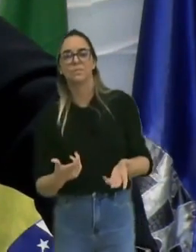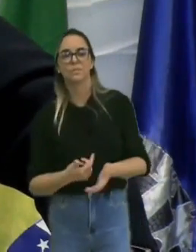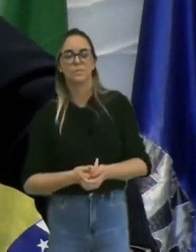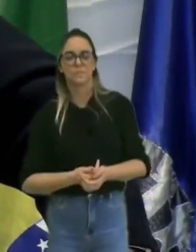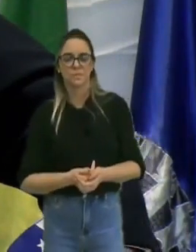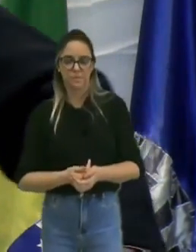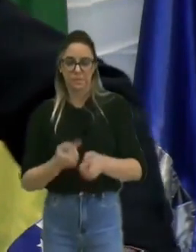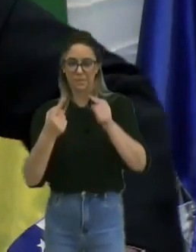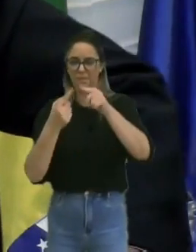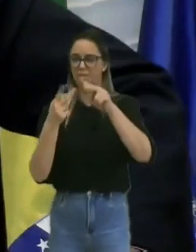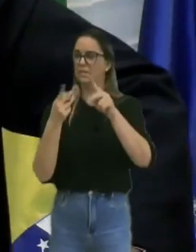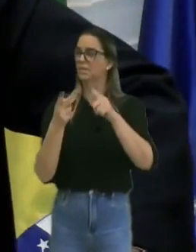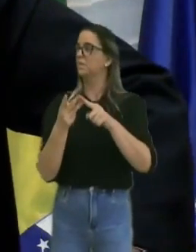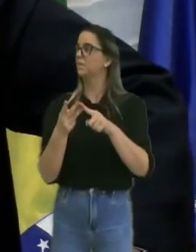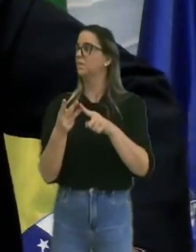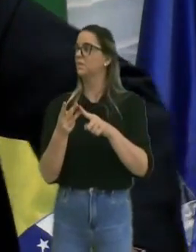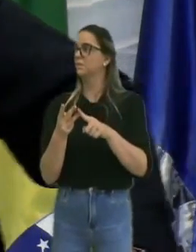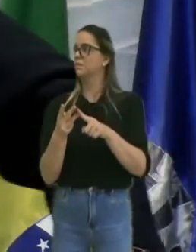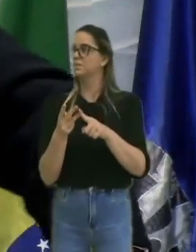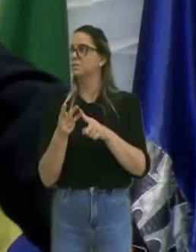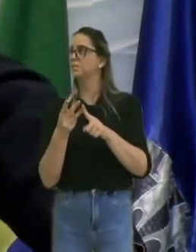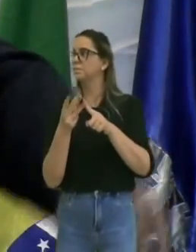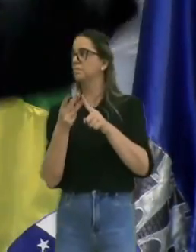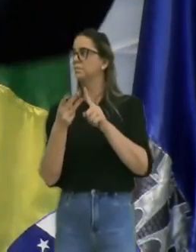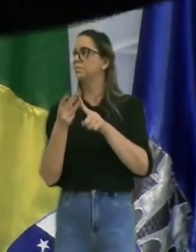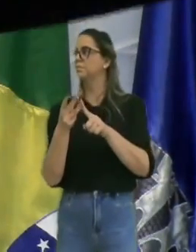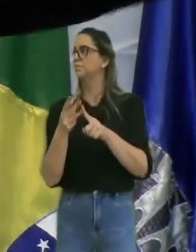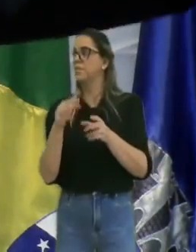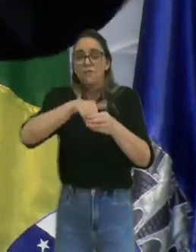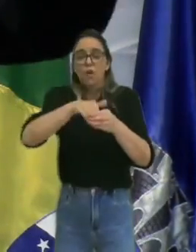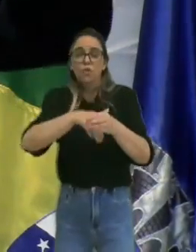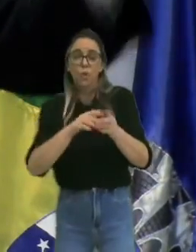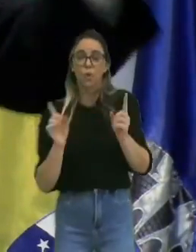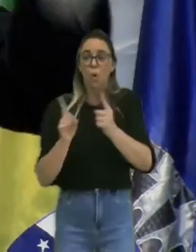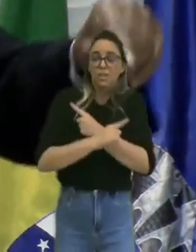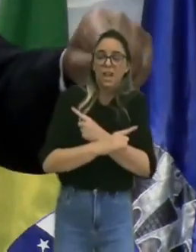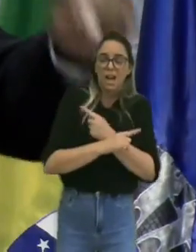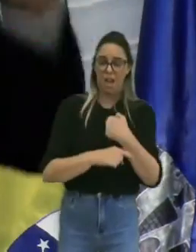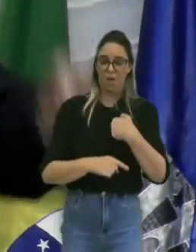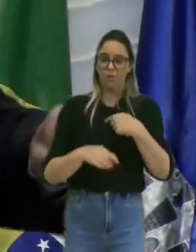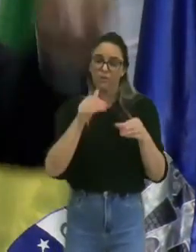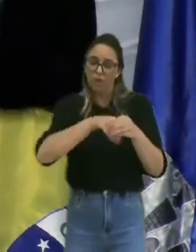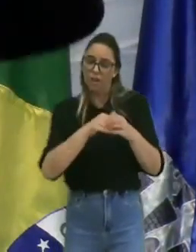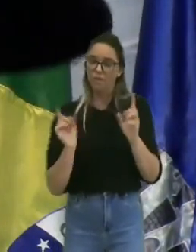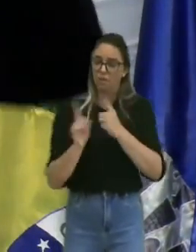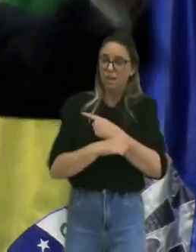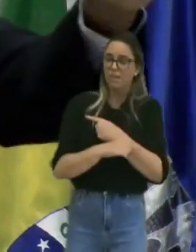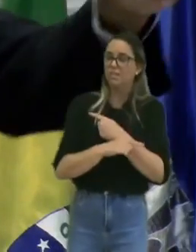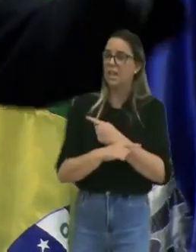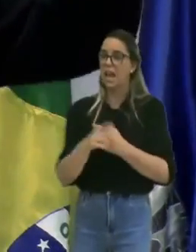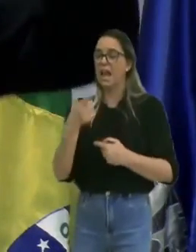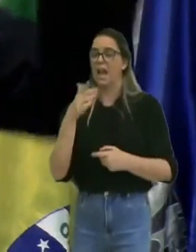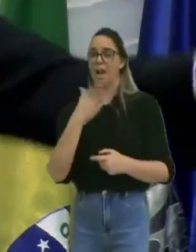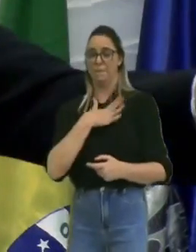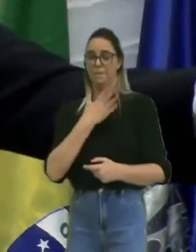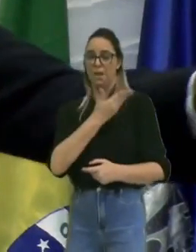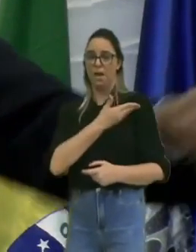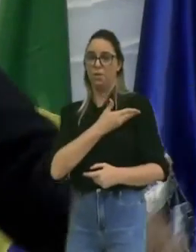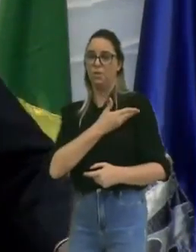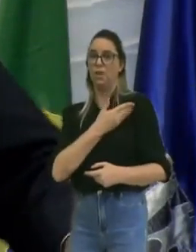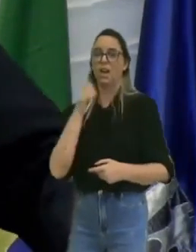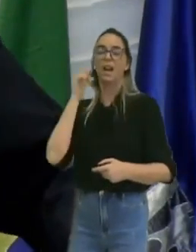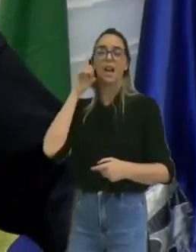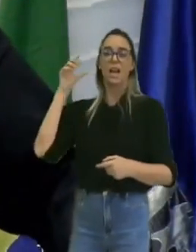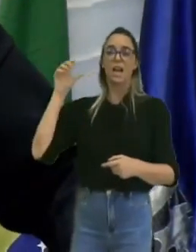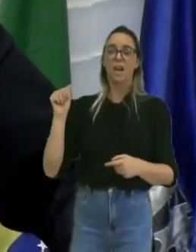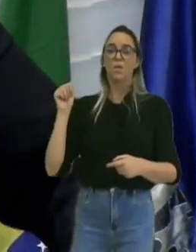3. Mas você não calou minha boca, não, Vossa Excelência. E quem votou neu contra? Quem votou neu contra? Eu. Foi nosso amigo Léo, Ney do